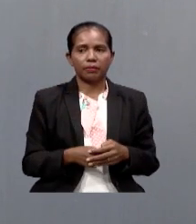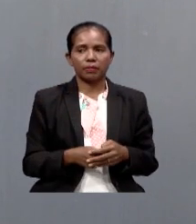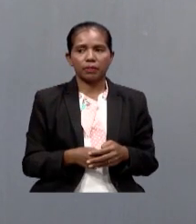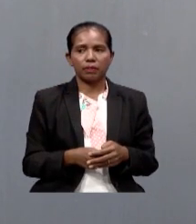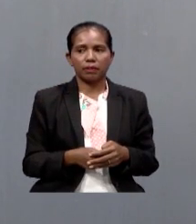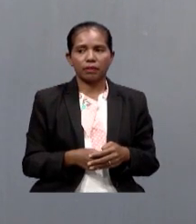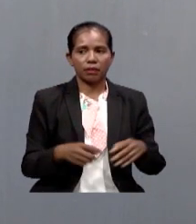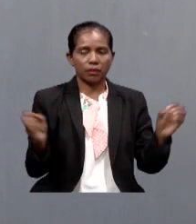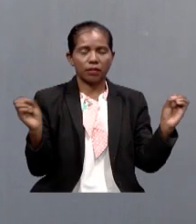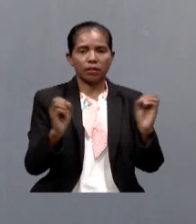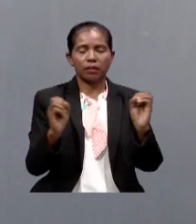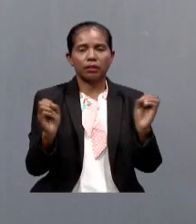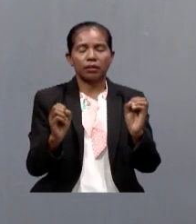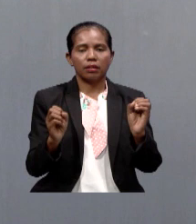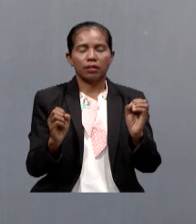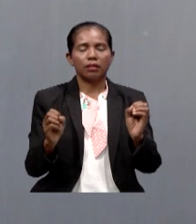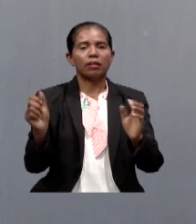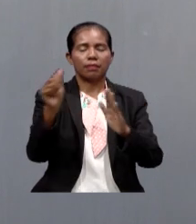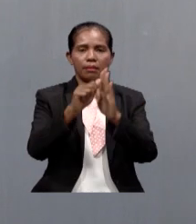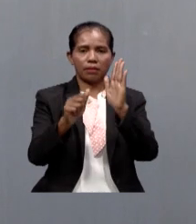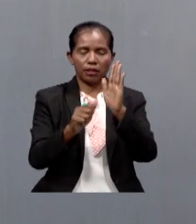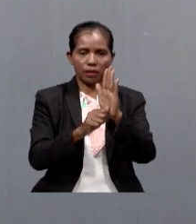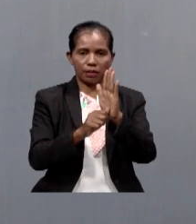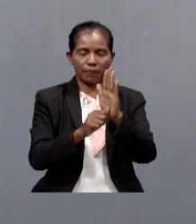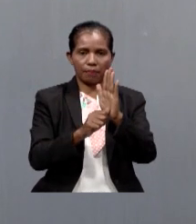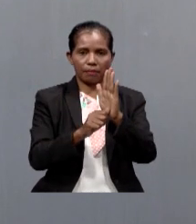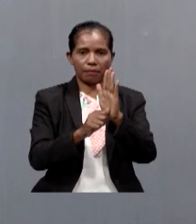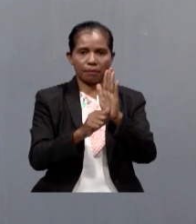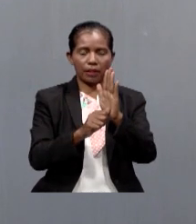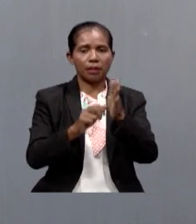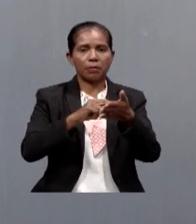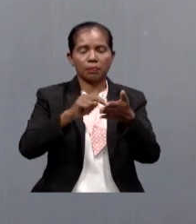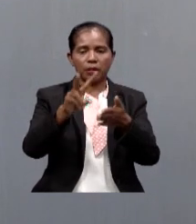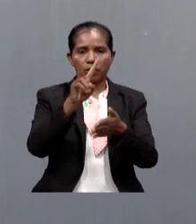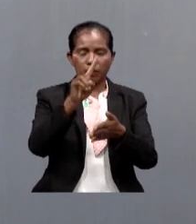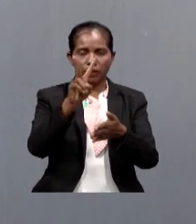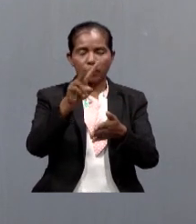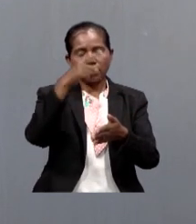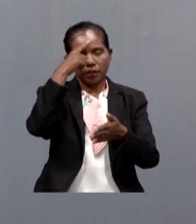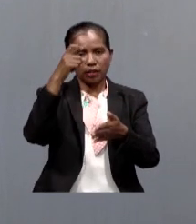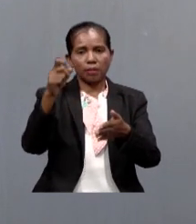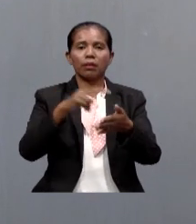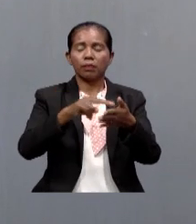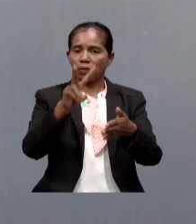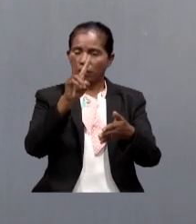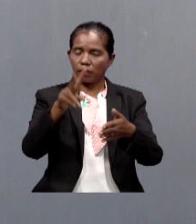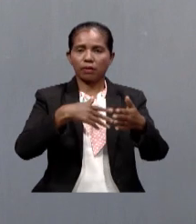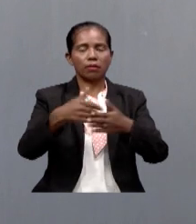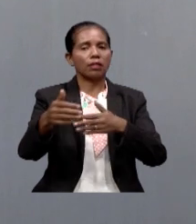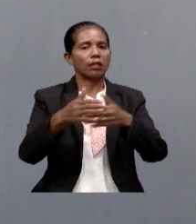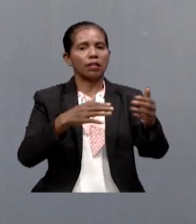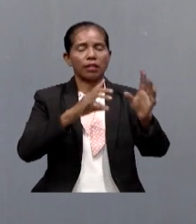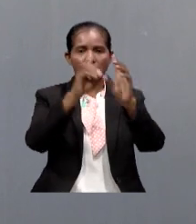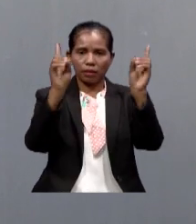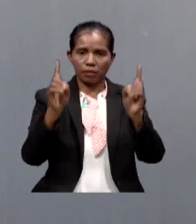se la aplica artigo 2, número 2, também número 2 né ba qualquer diploma,